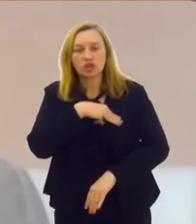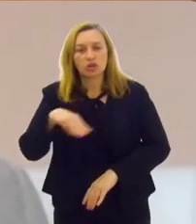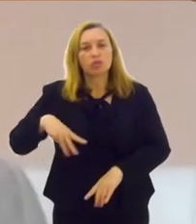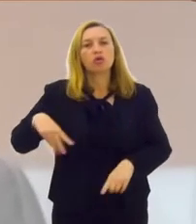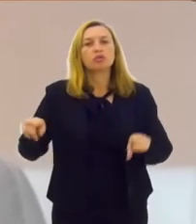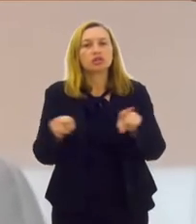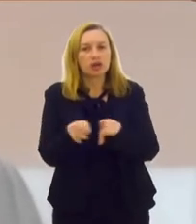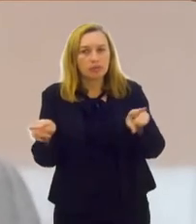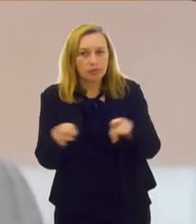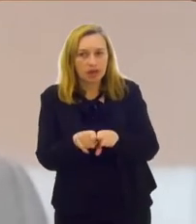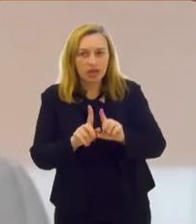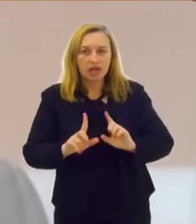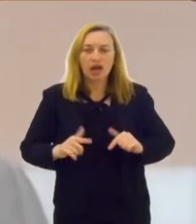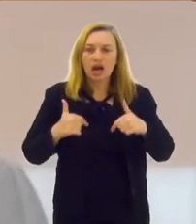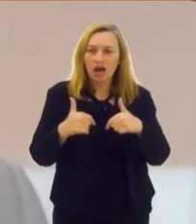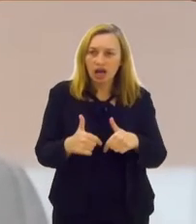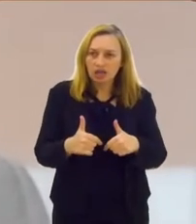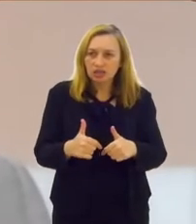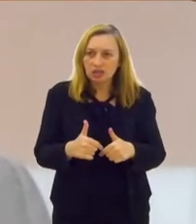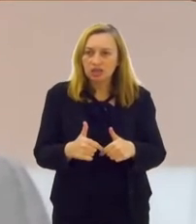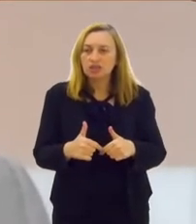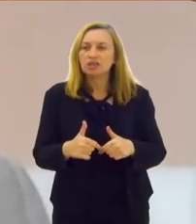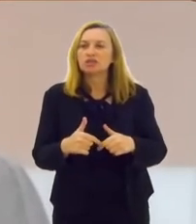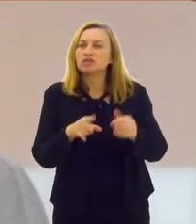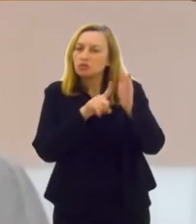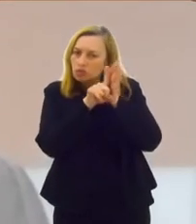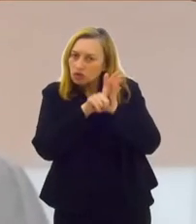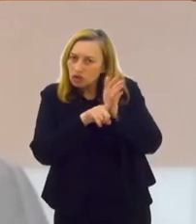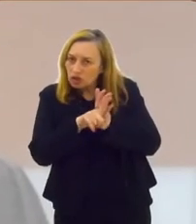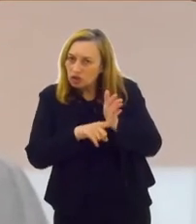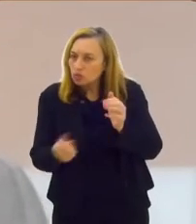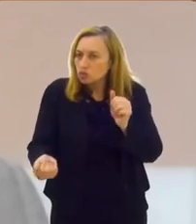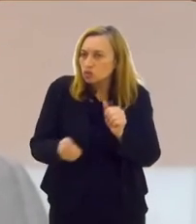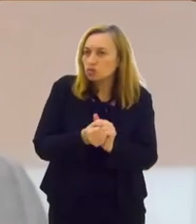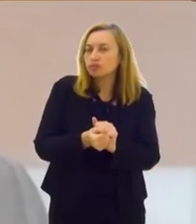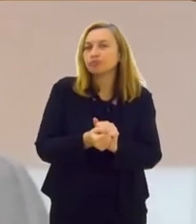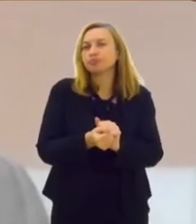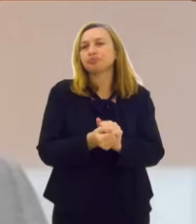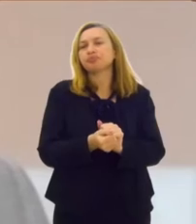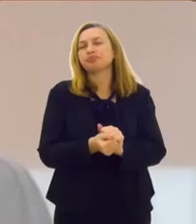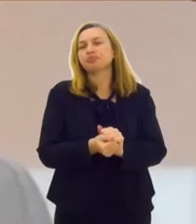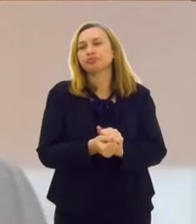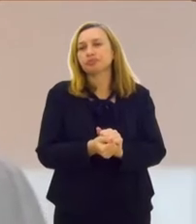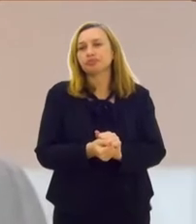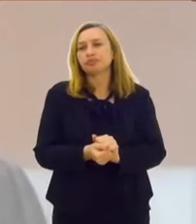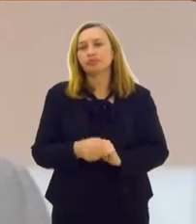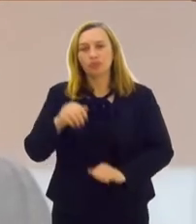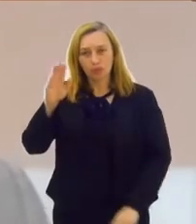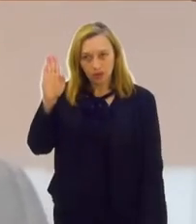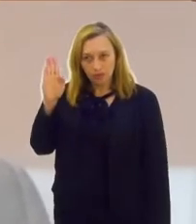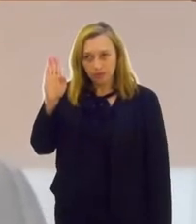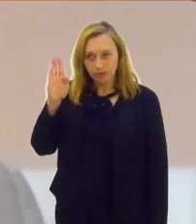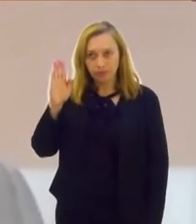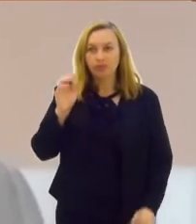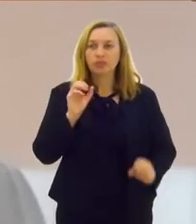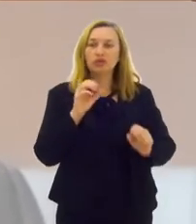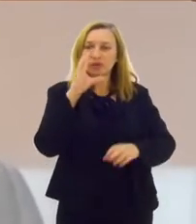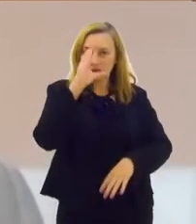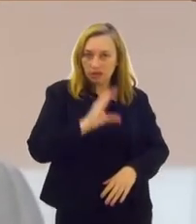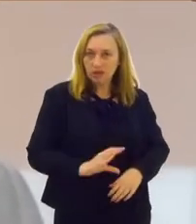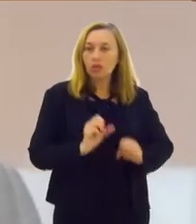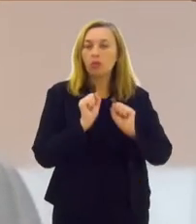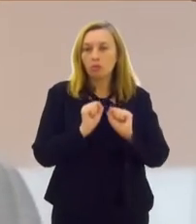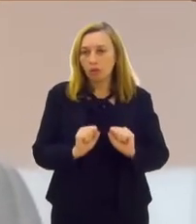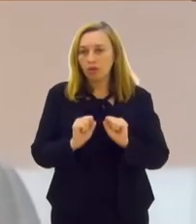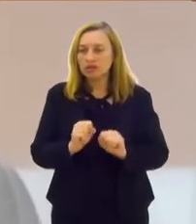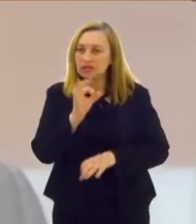Ministério Público também atua nessa investigação, e o candidato e o cidadão podem